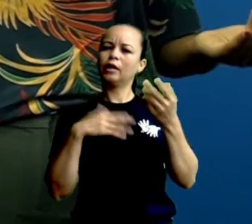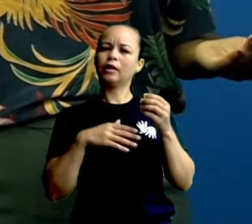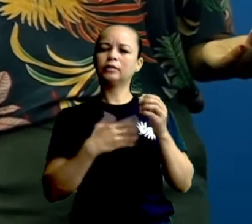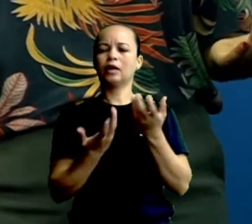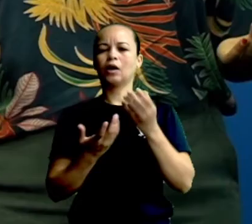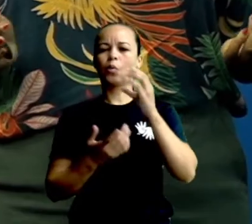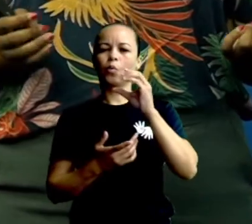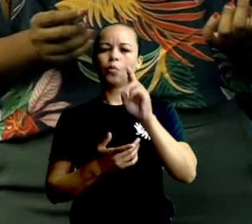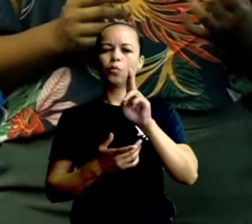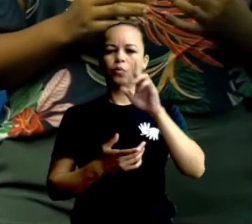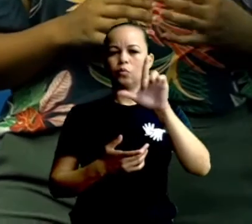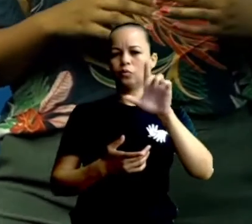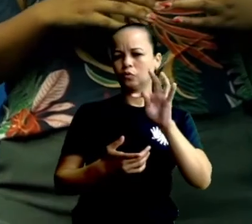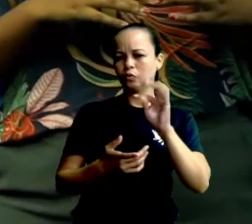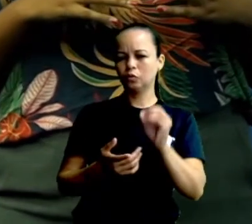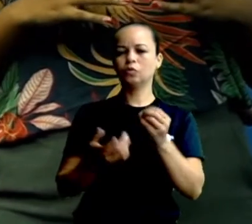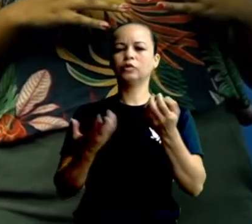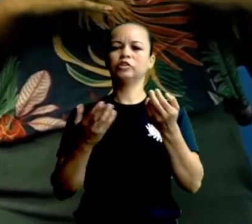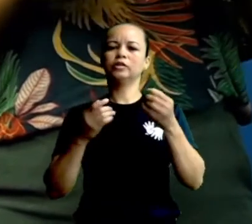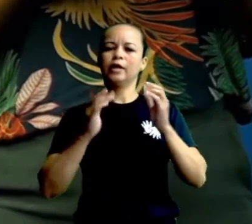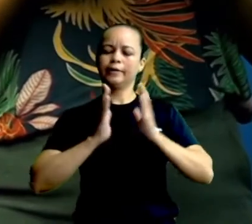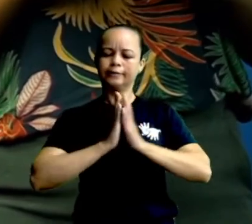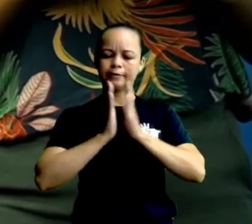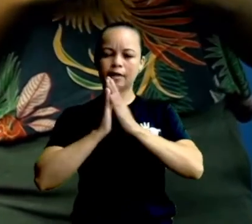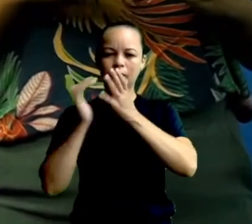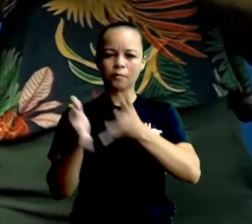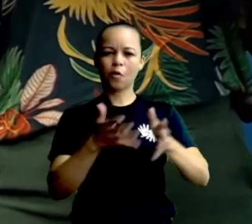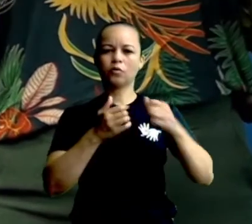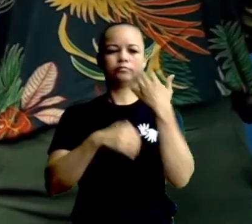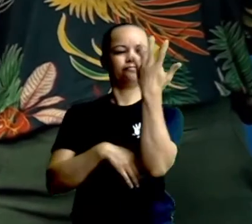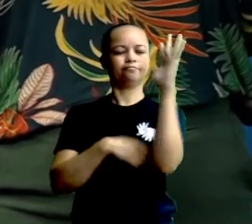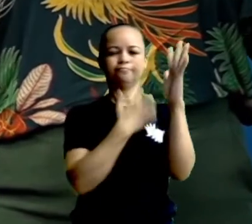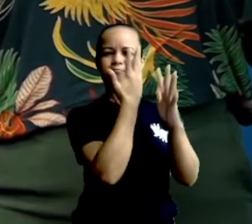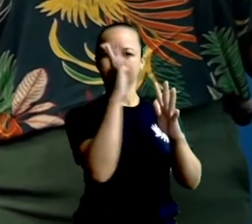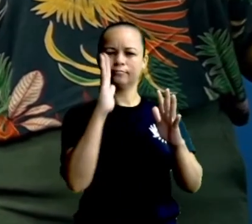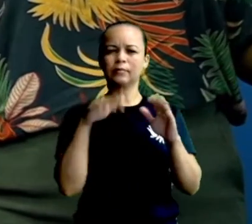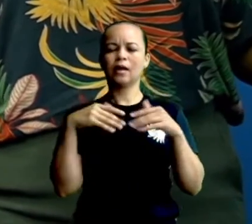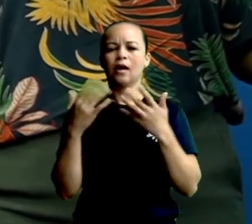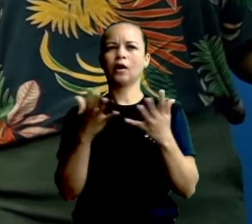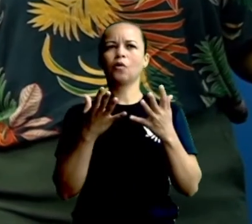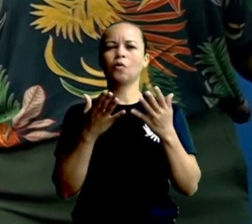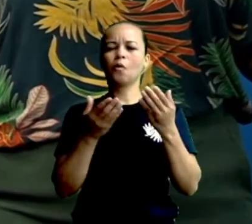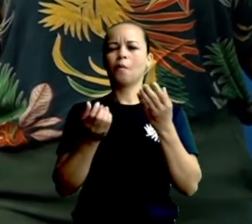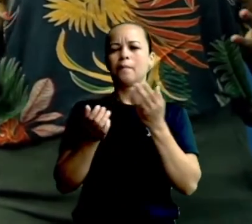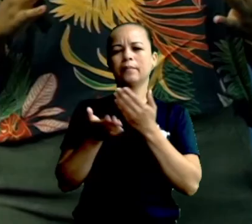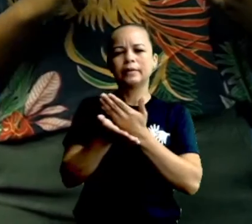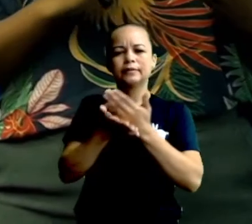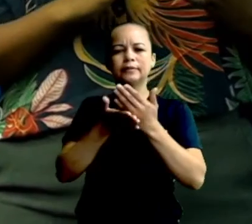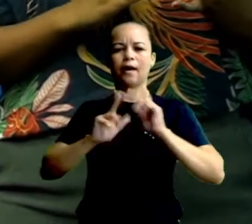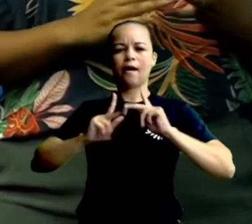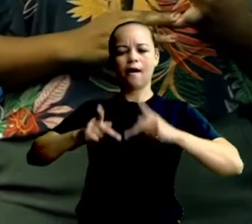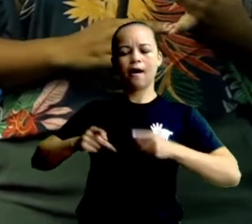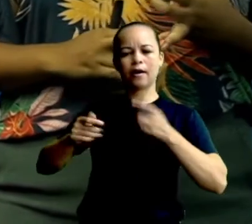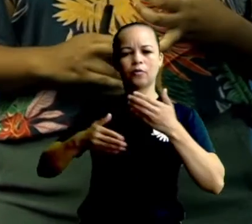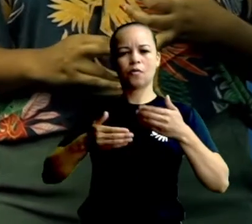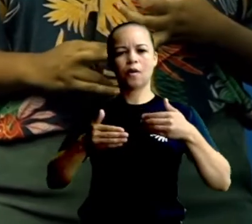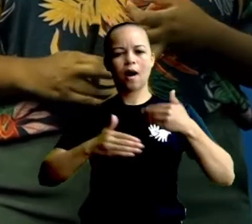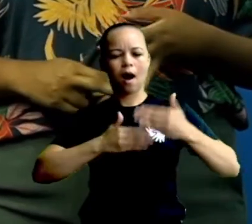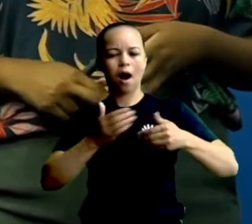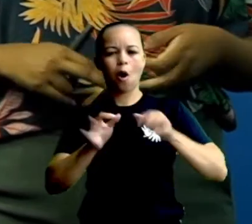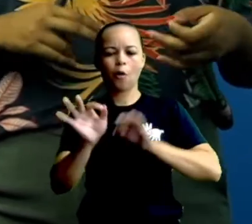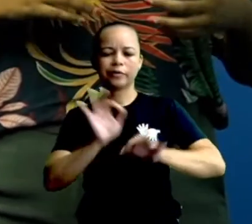à natureza. Então, após os seres humanos começarem a domesticar animais, a praticar